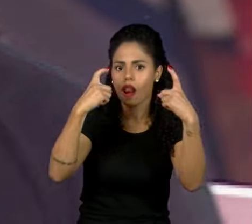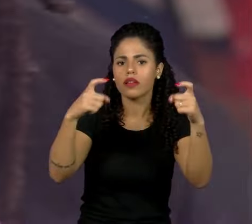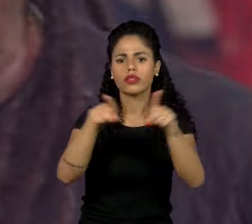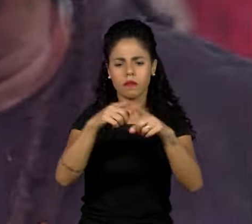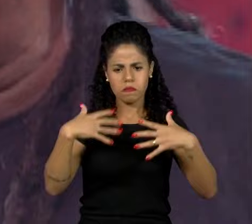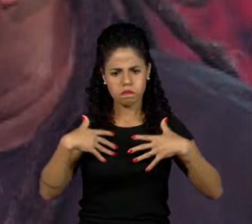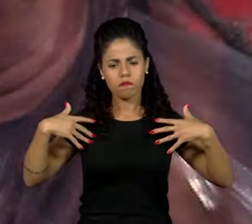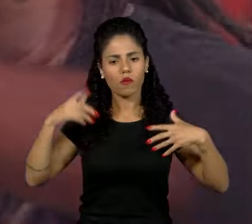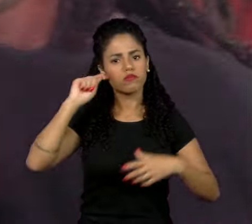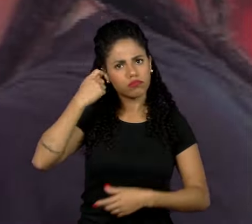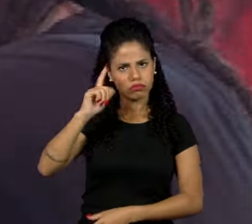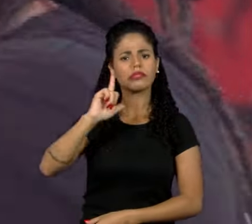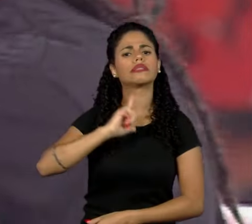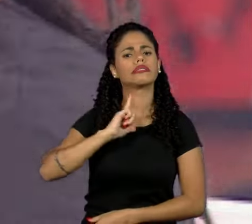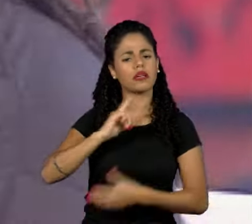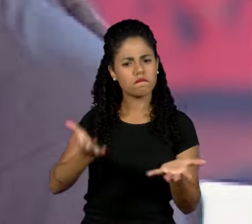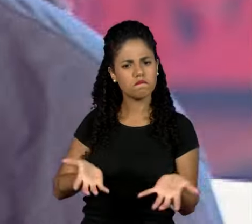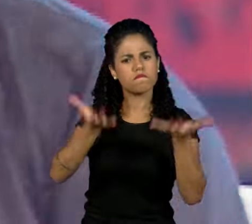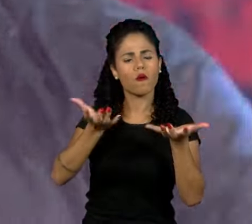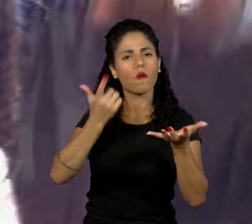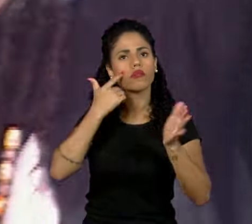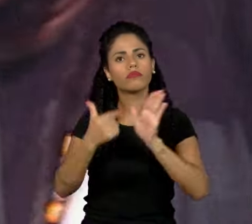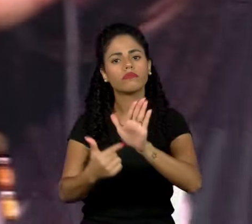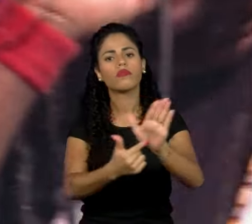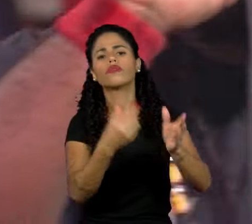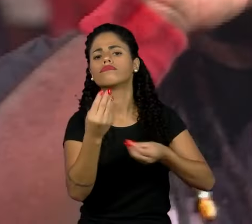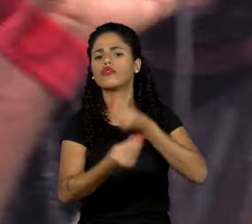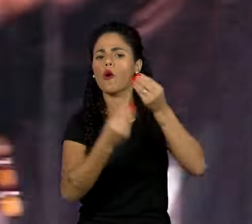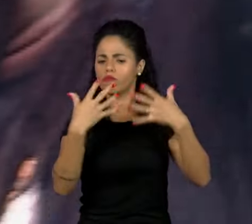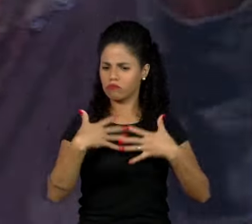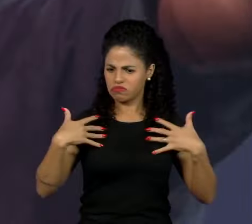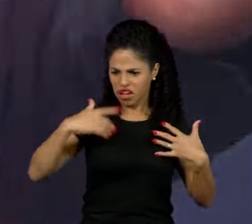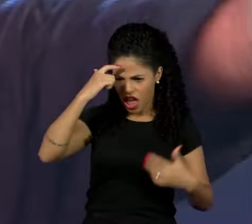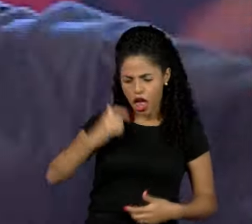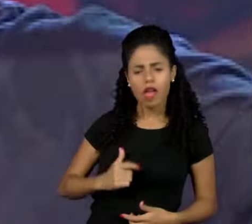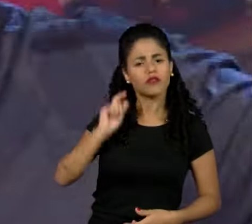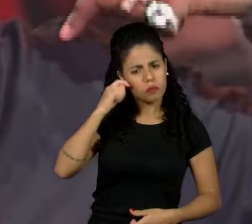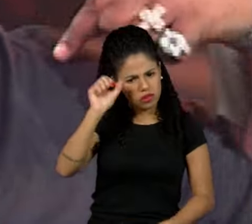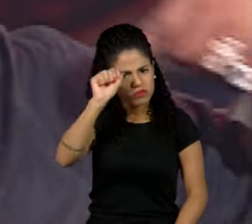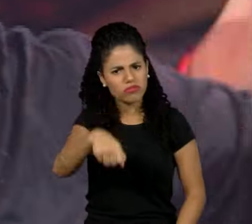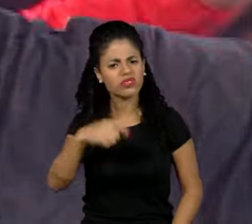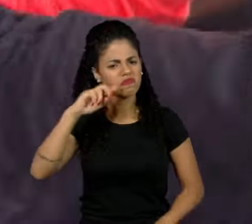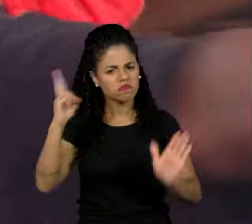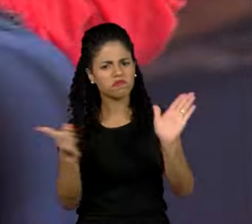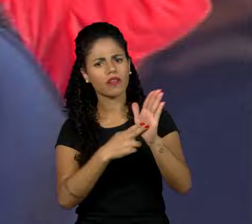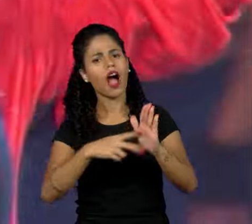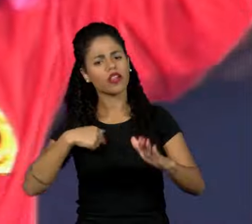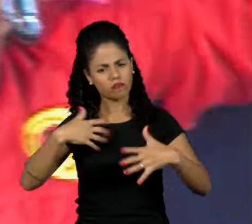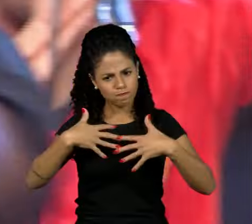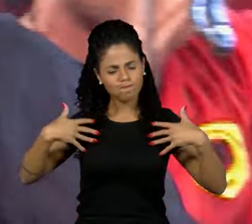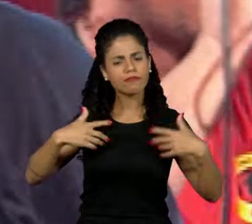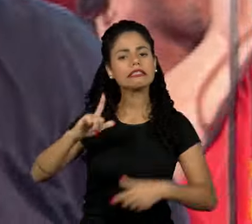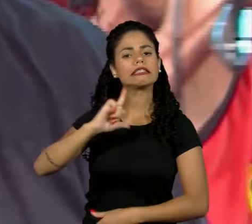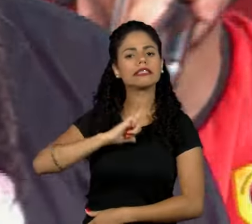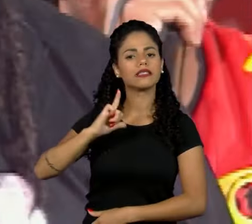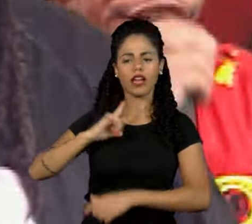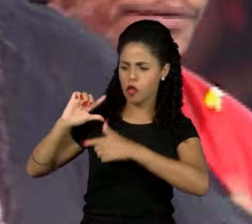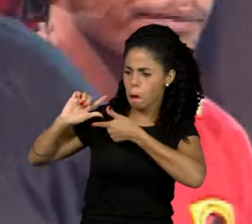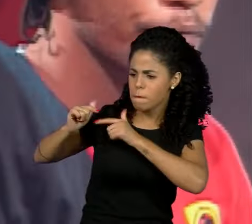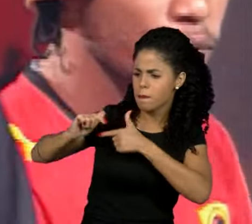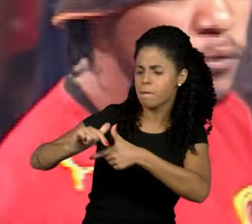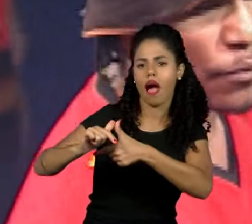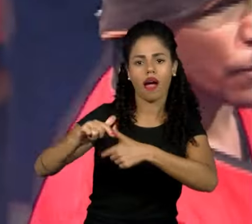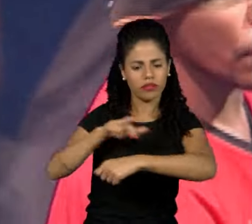negro muito forte. É uma música que ela tá exaltando o orgulho de ser preto, da gente reivindicar as nossas raízes, as nossas origens, a cor